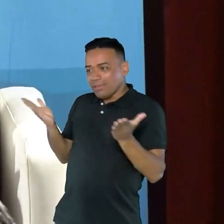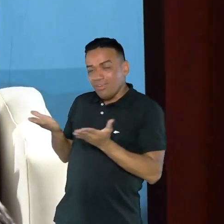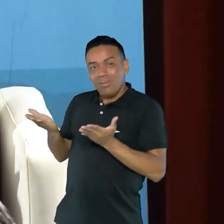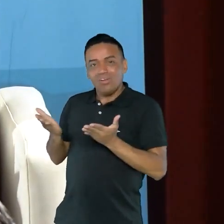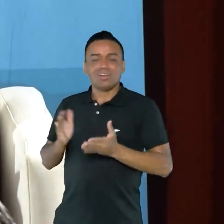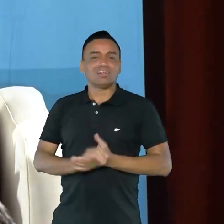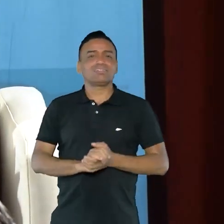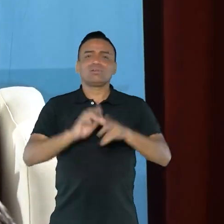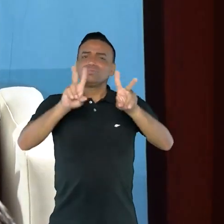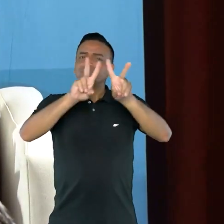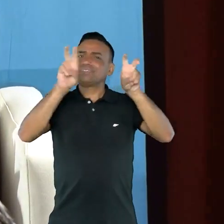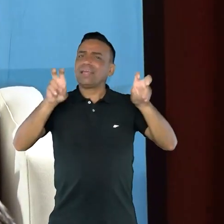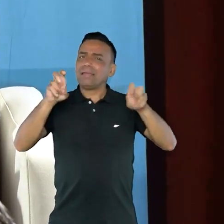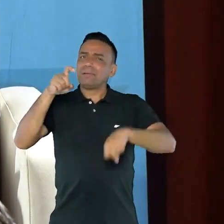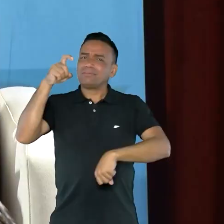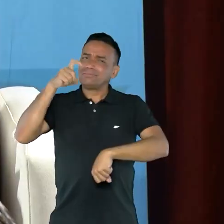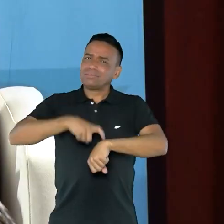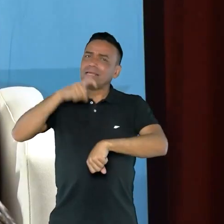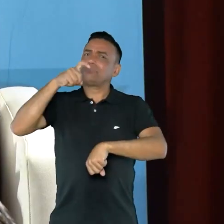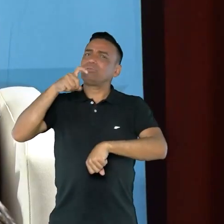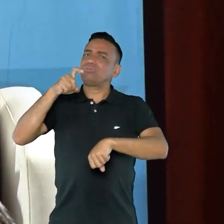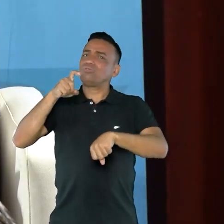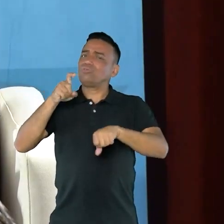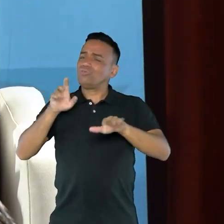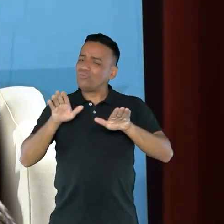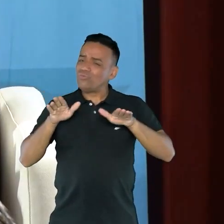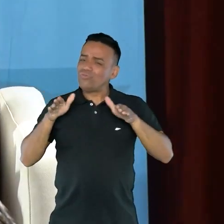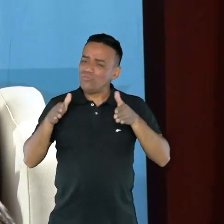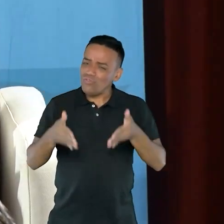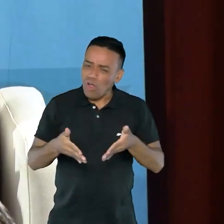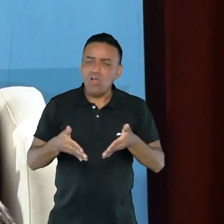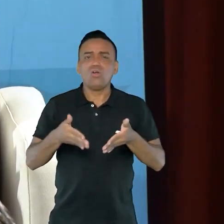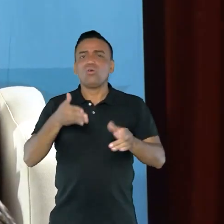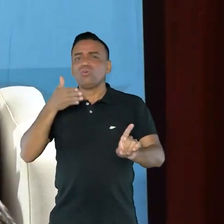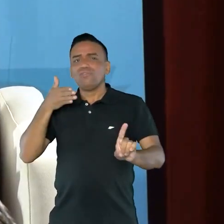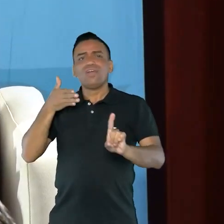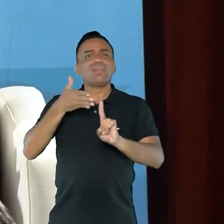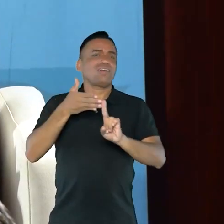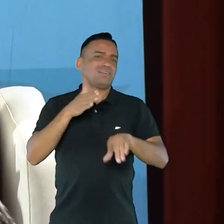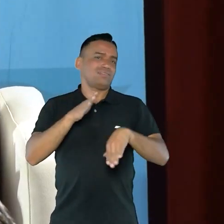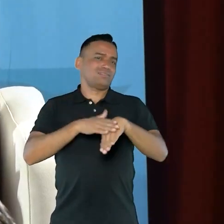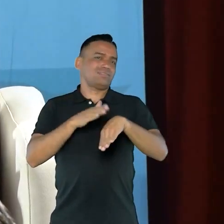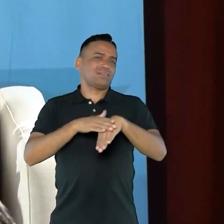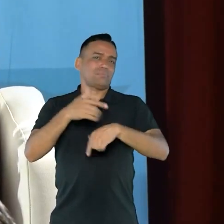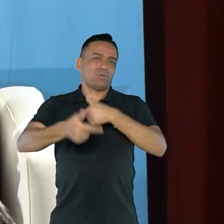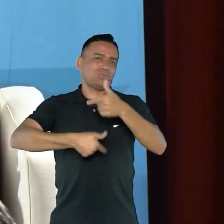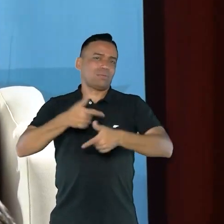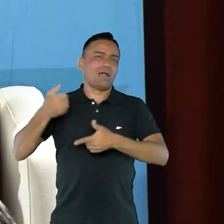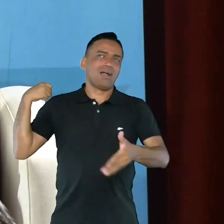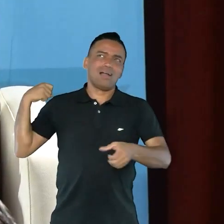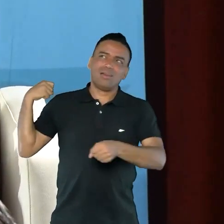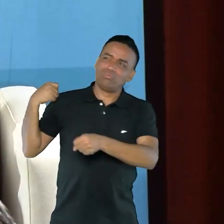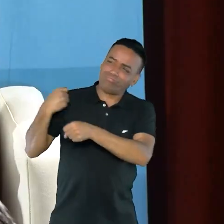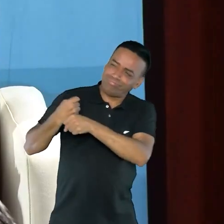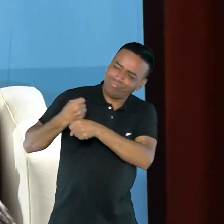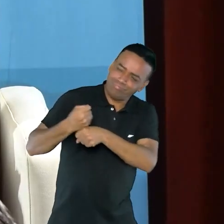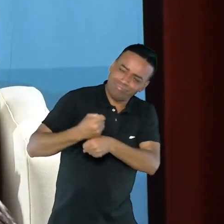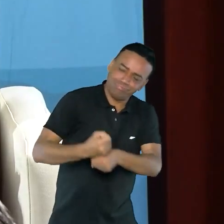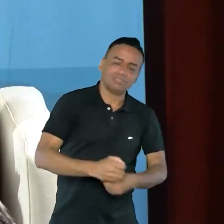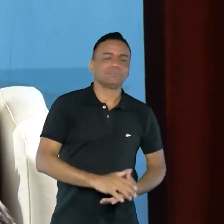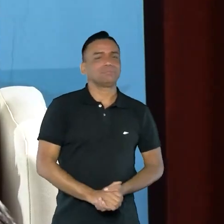tempo tem sido central no meu trabalho nos últimos anos. Tanto que vocês já devem ter ouvido